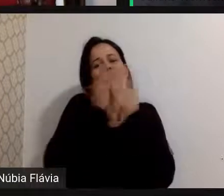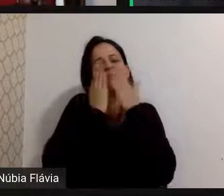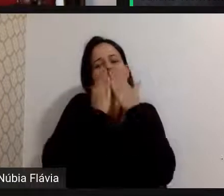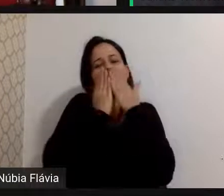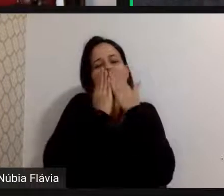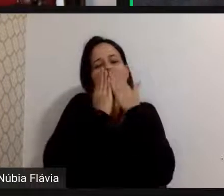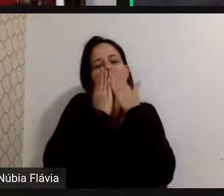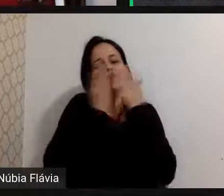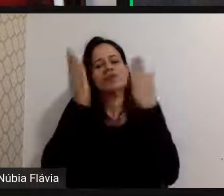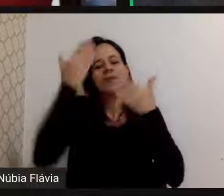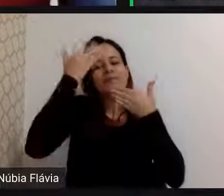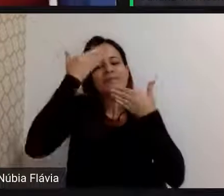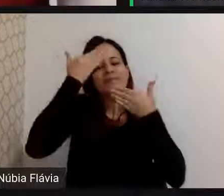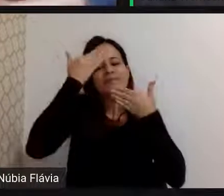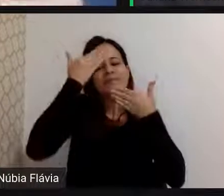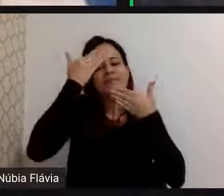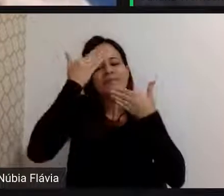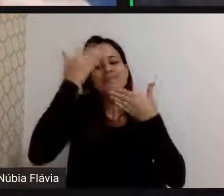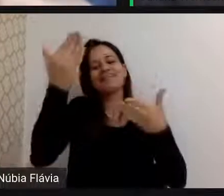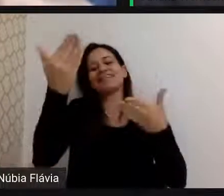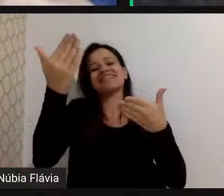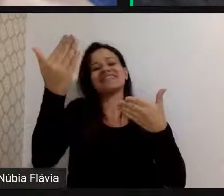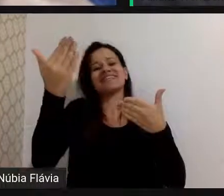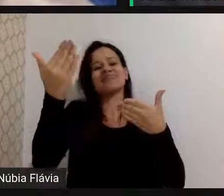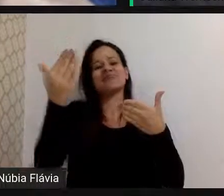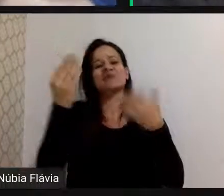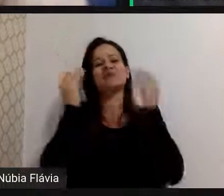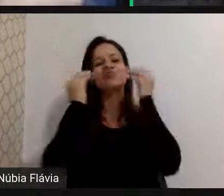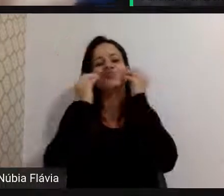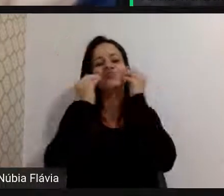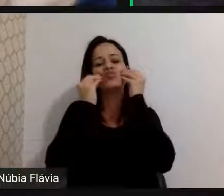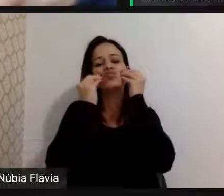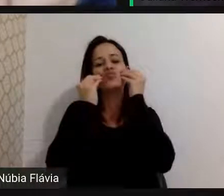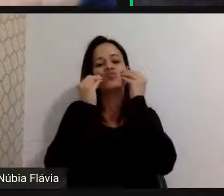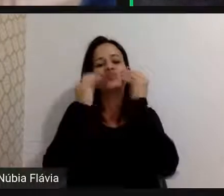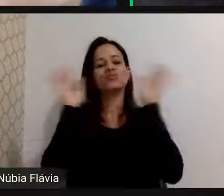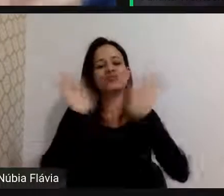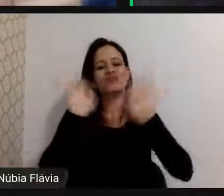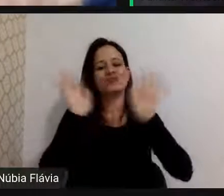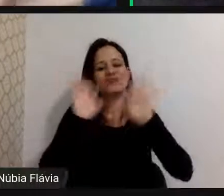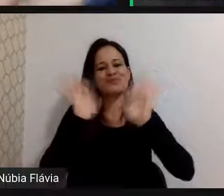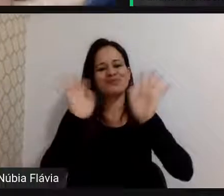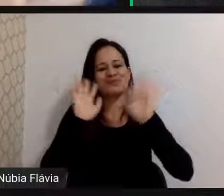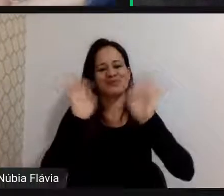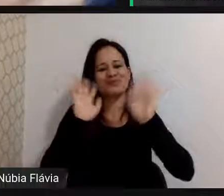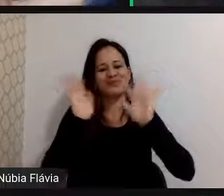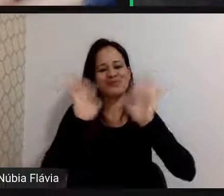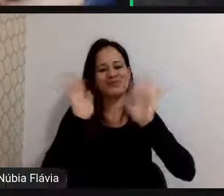Obrigada. Beijão, gente. Obrigado a vocês. Tchau, tchau.